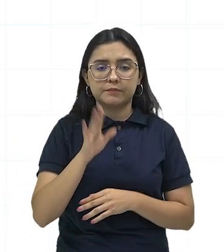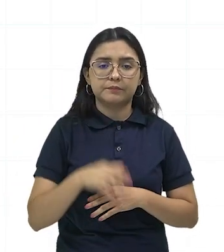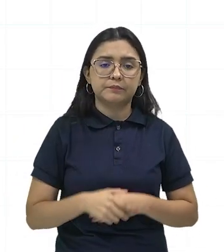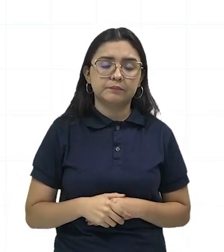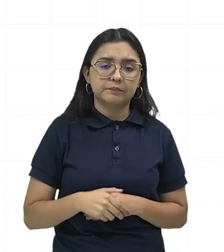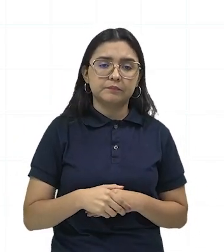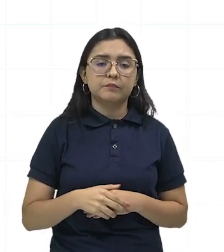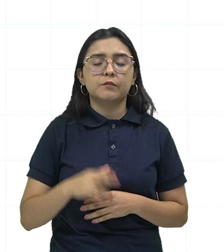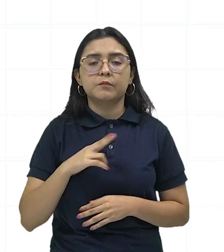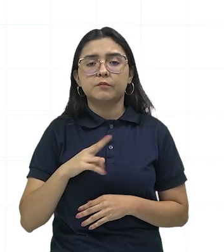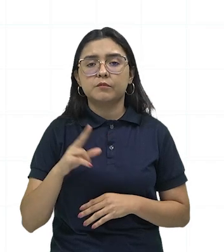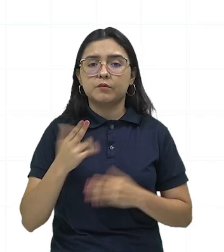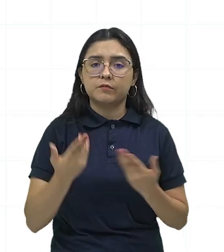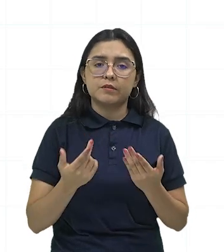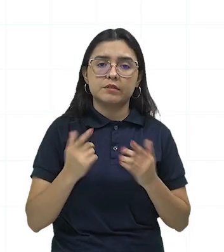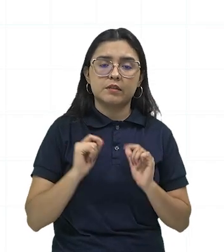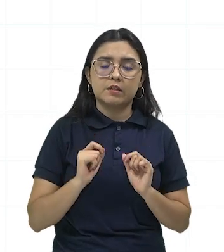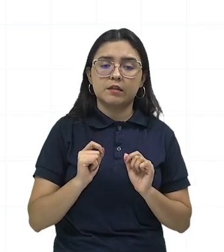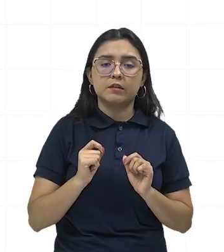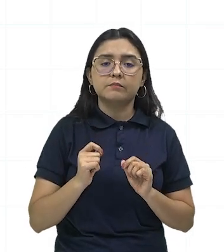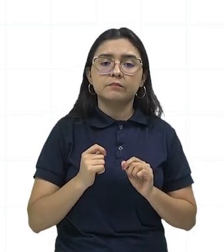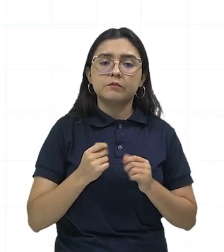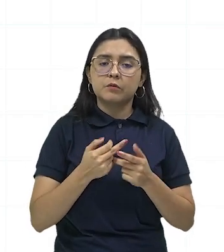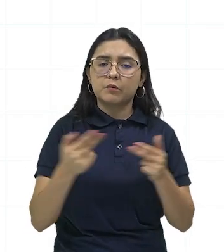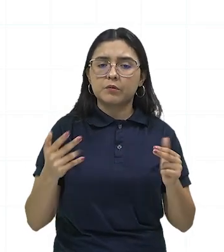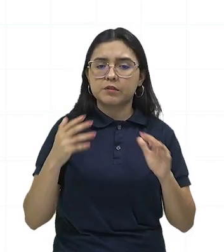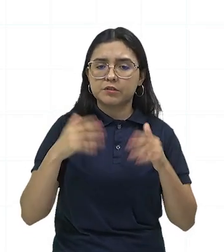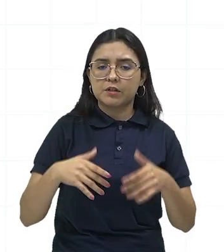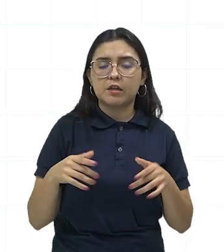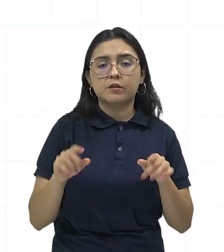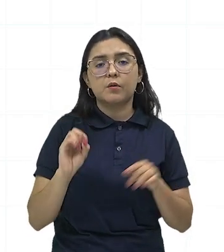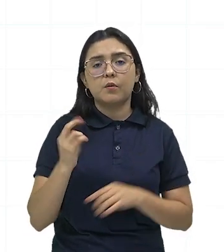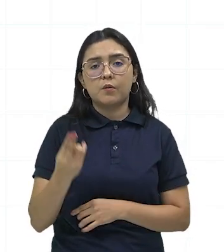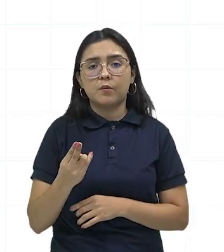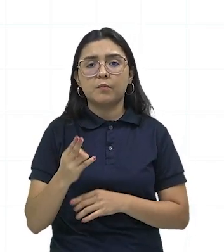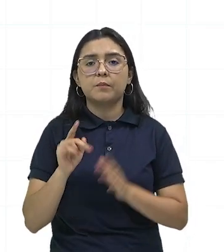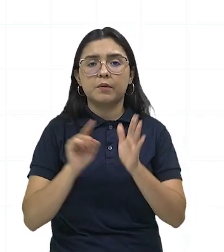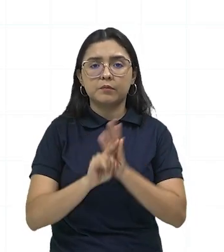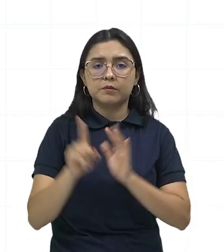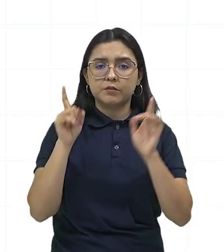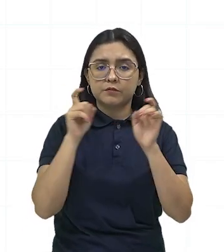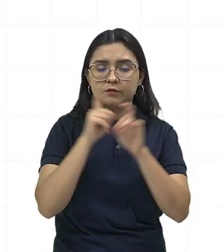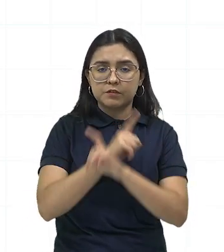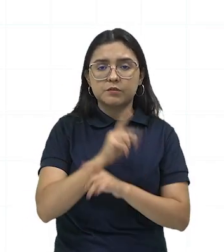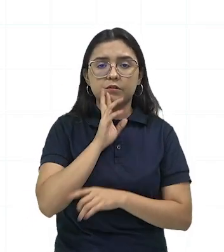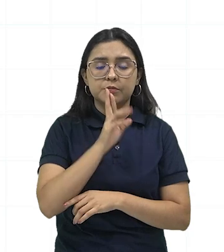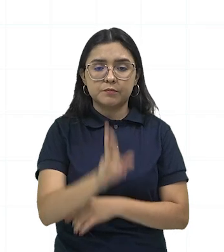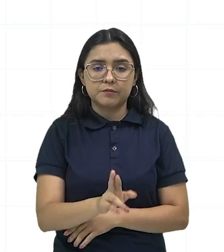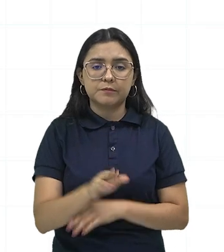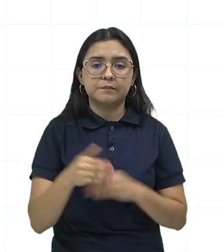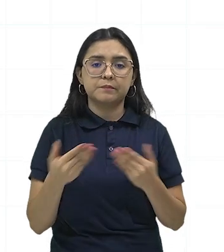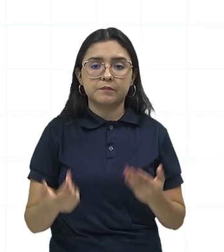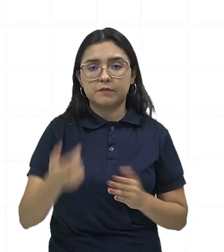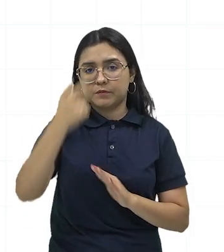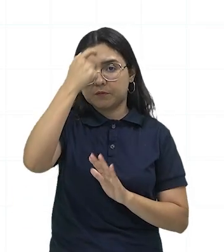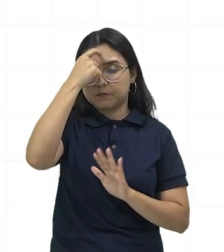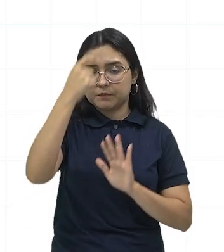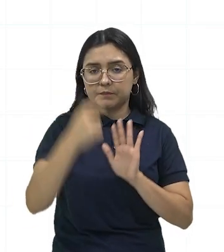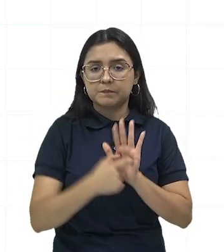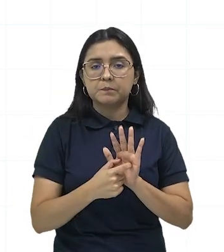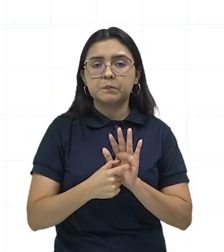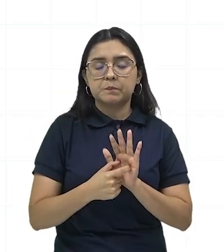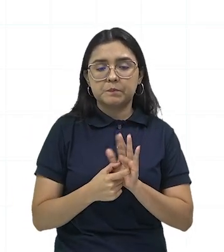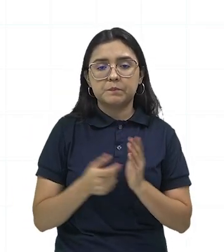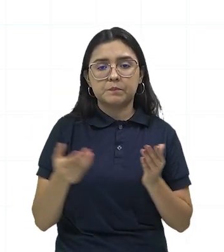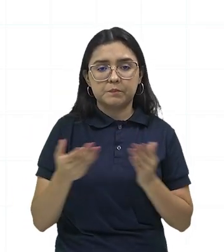fazer tarefas chatas ou responder perguntas difíceis. Muito hoje como as inteligências artificiais de chat funcionam,